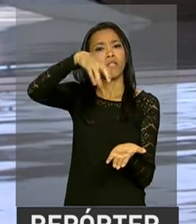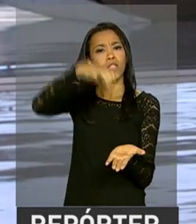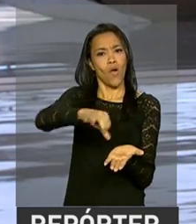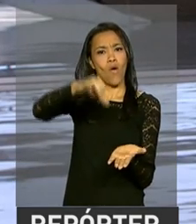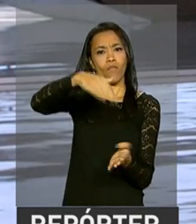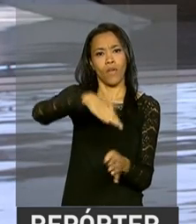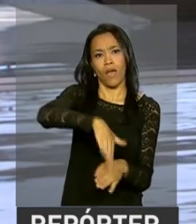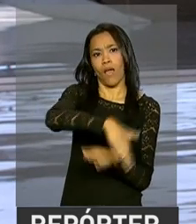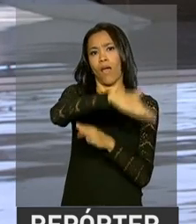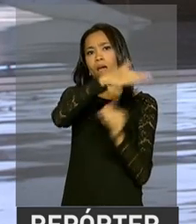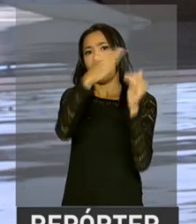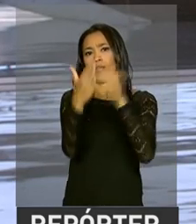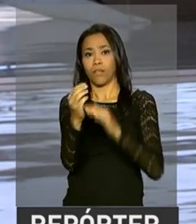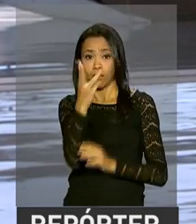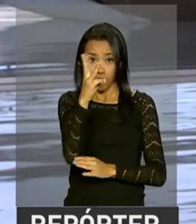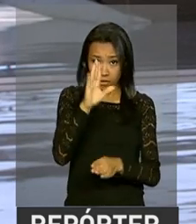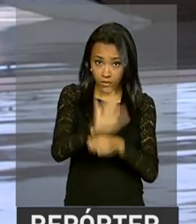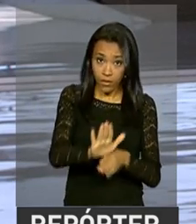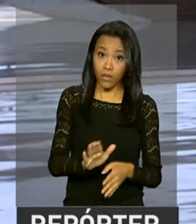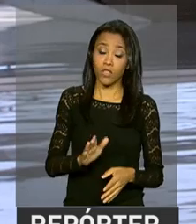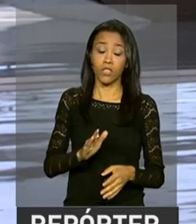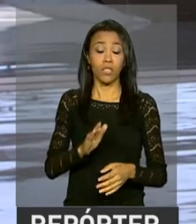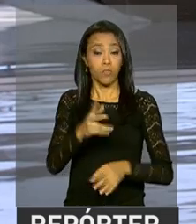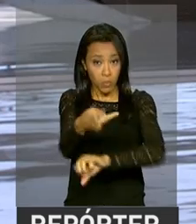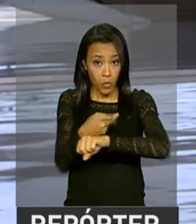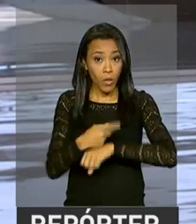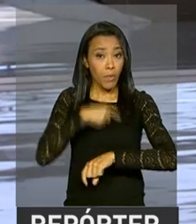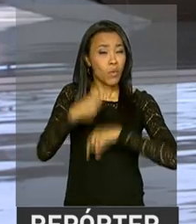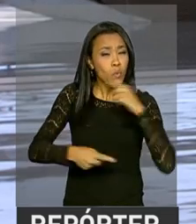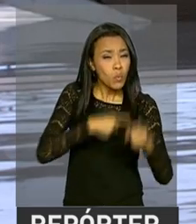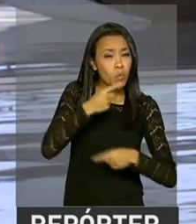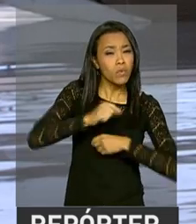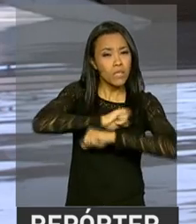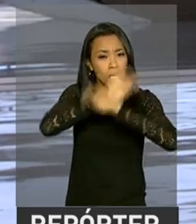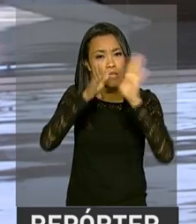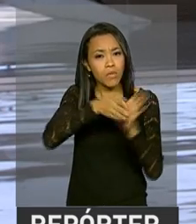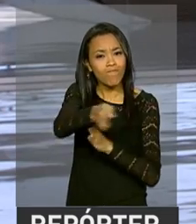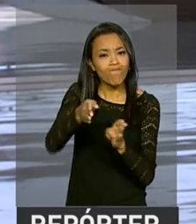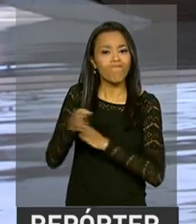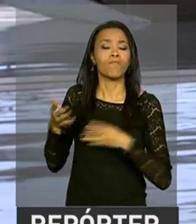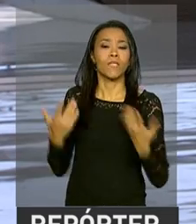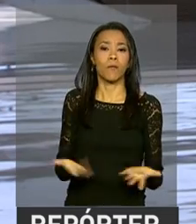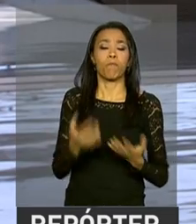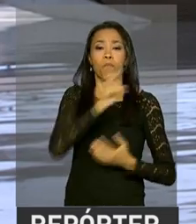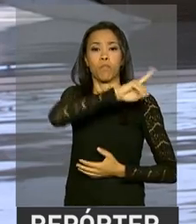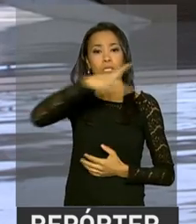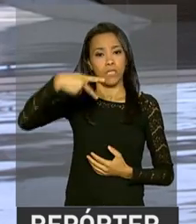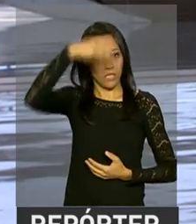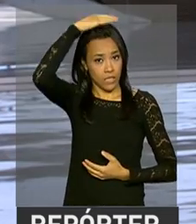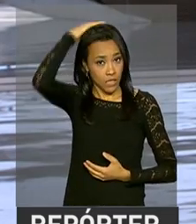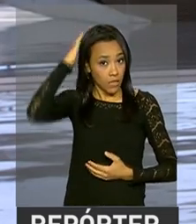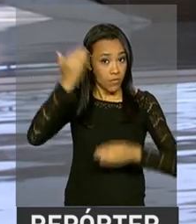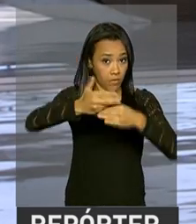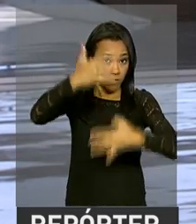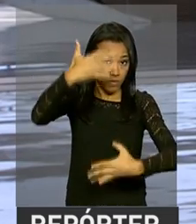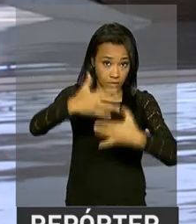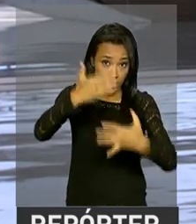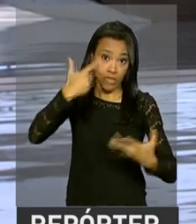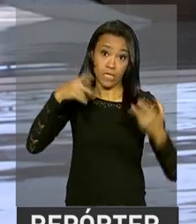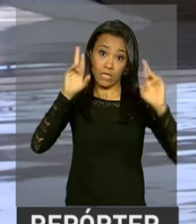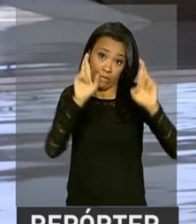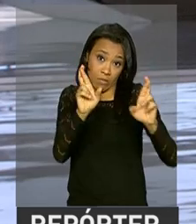3 horas da tarde, para tirar dúvidas. Pelas redes sociais, o presidente Michel Temer disse que espera que